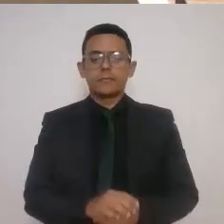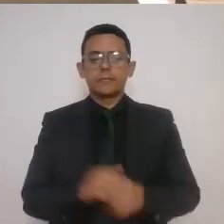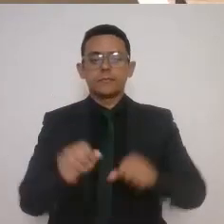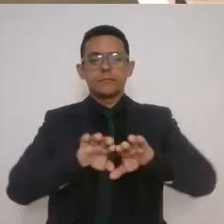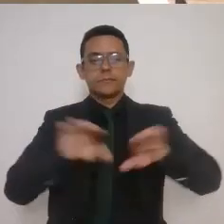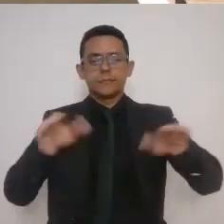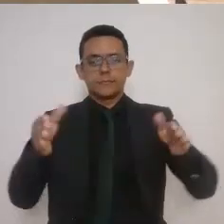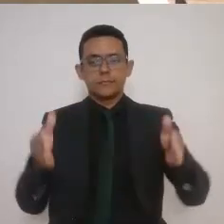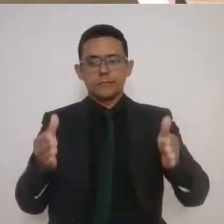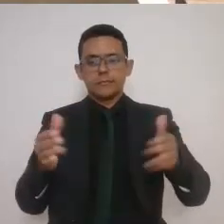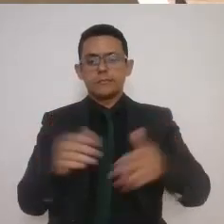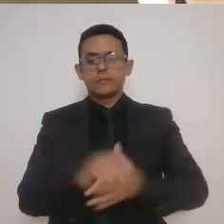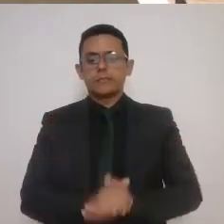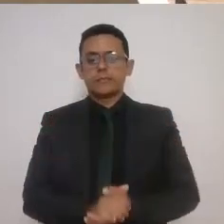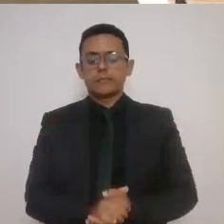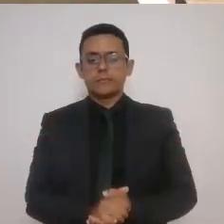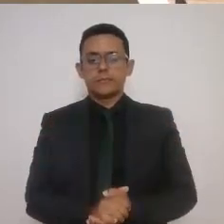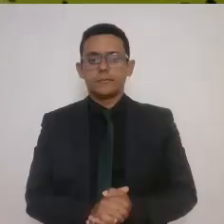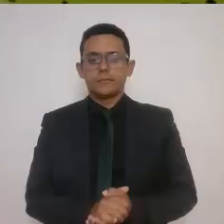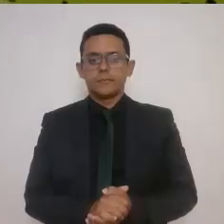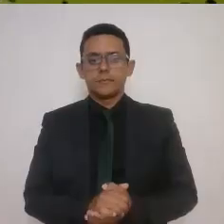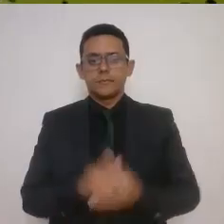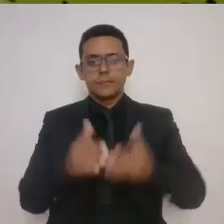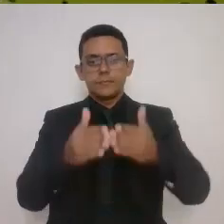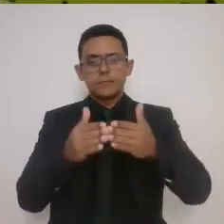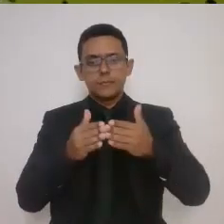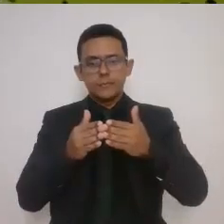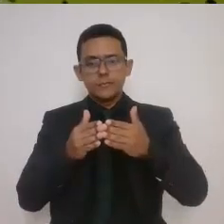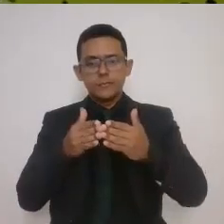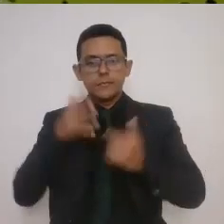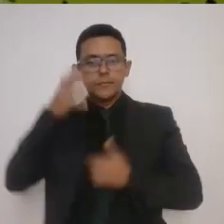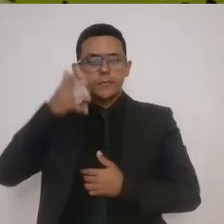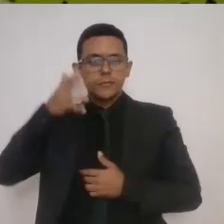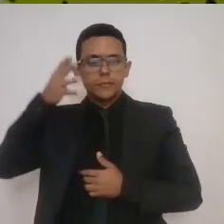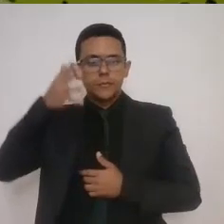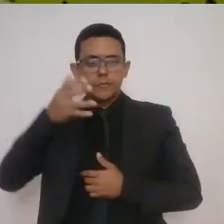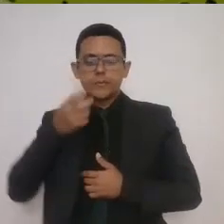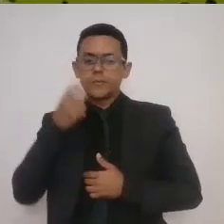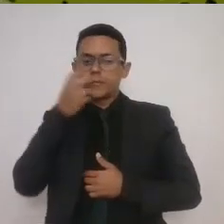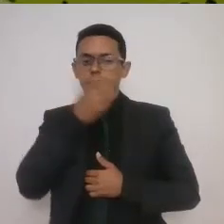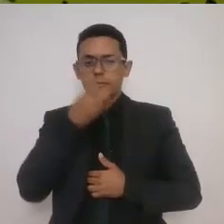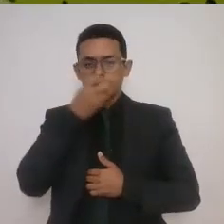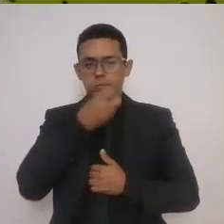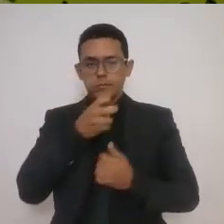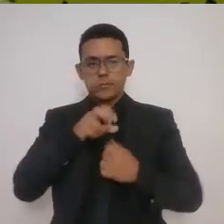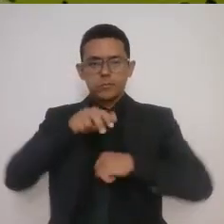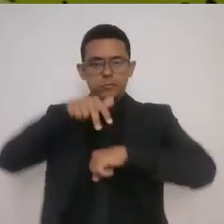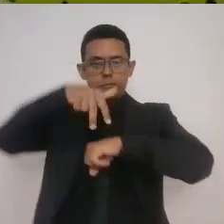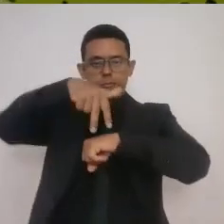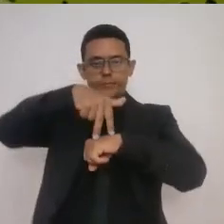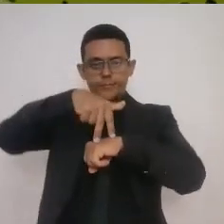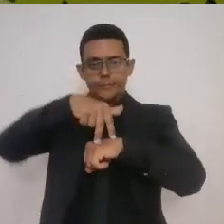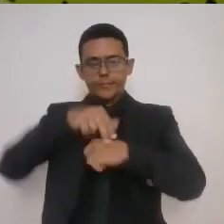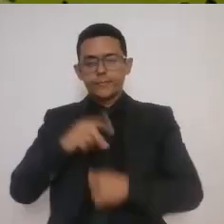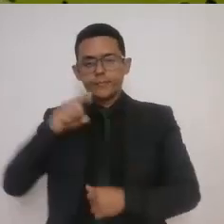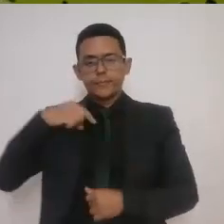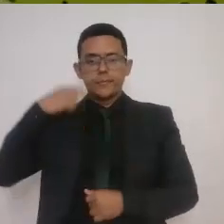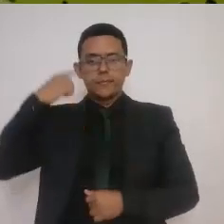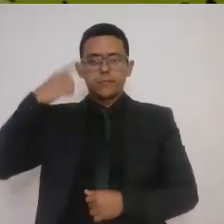um pedido de sustentação oral do Dr. Laureano Vasco da Silveira, que é advogado